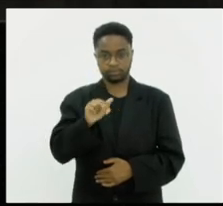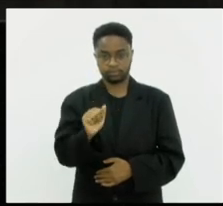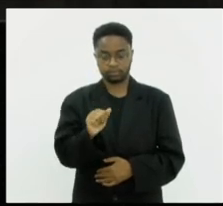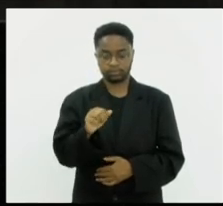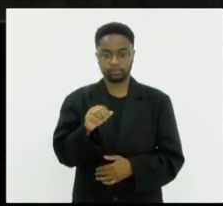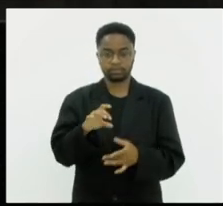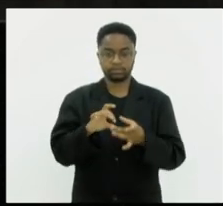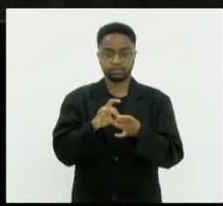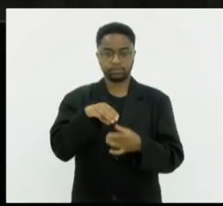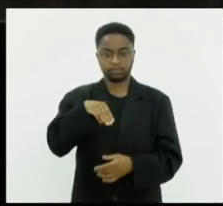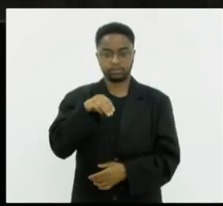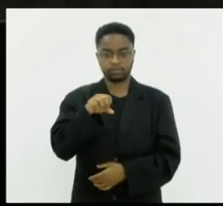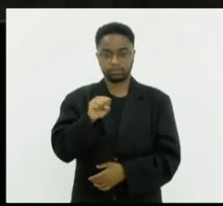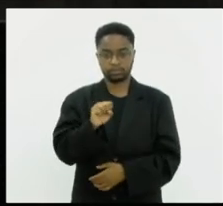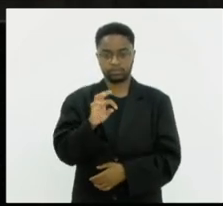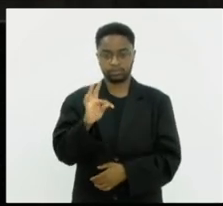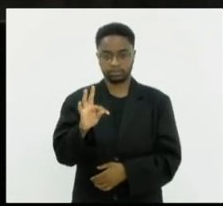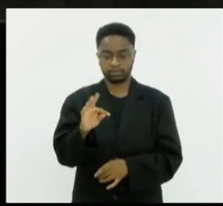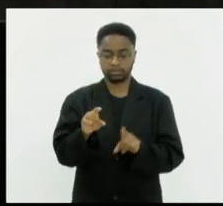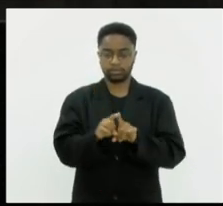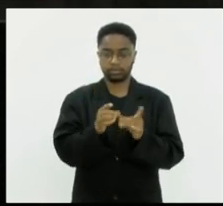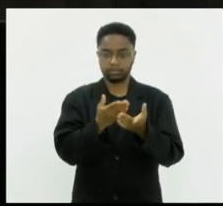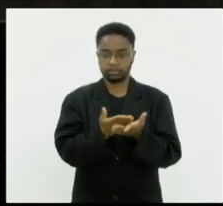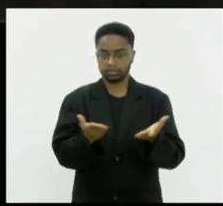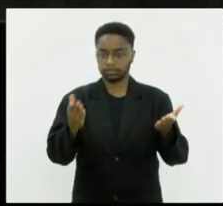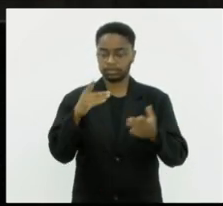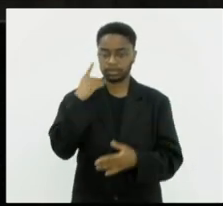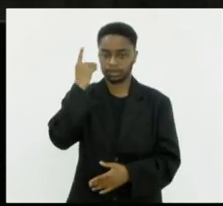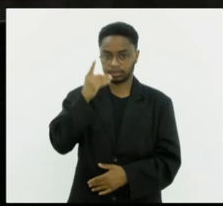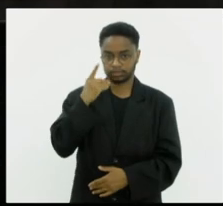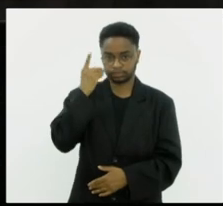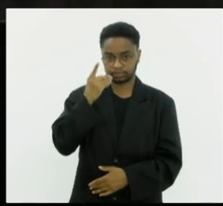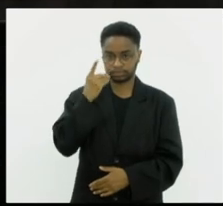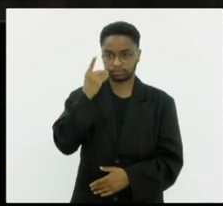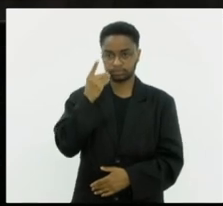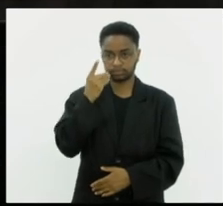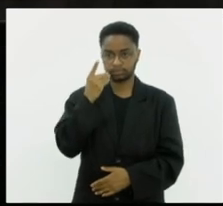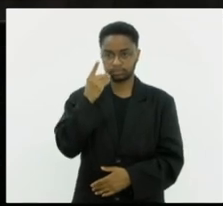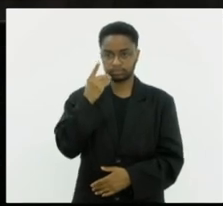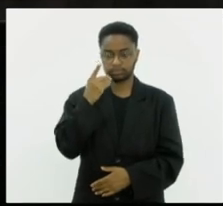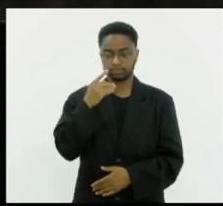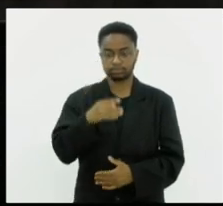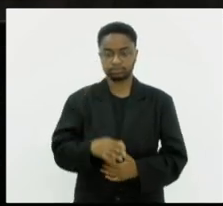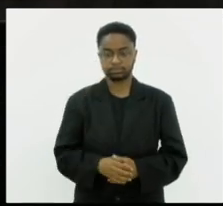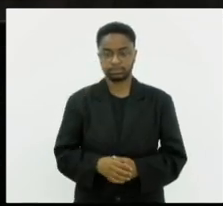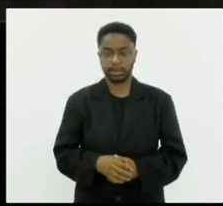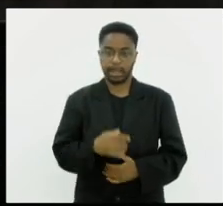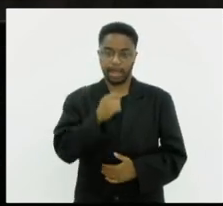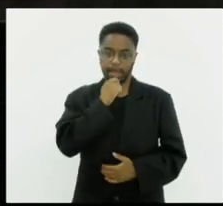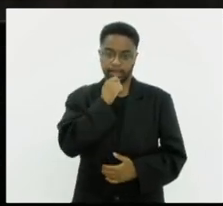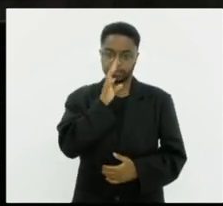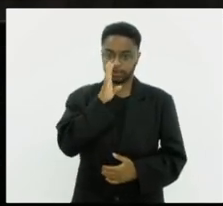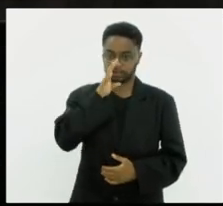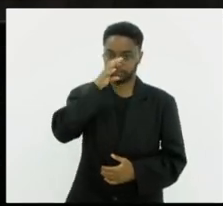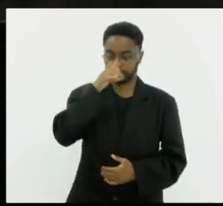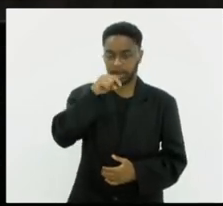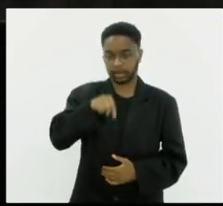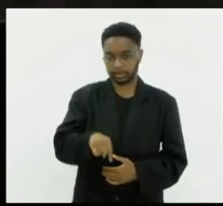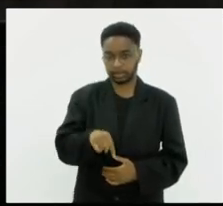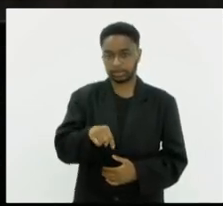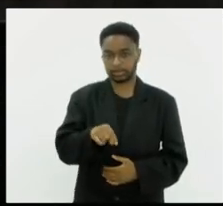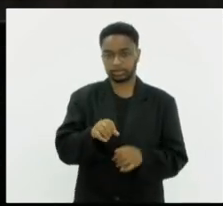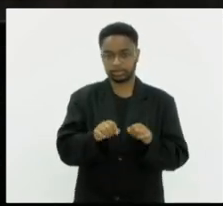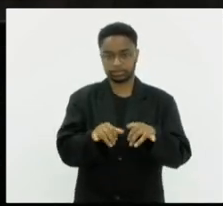MST, senhoras e senhores deputados que ainda resistem aqui